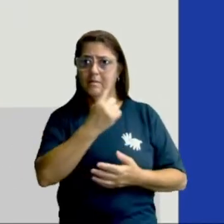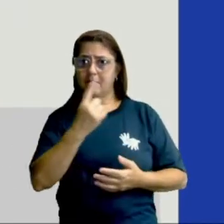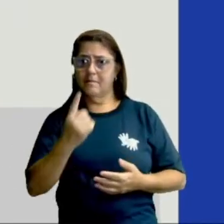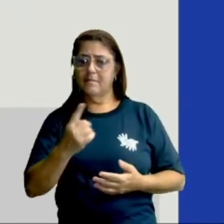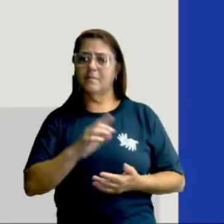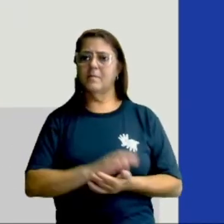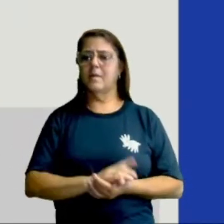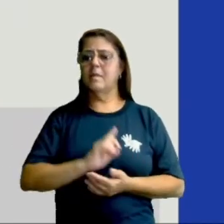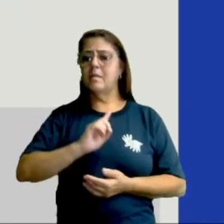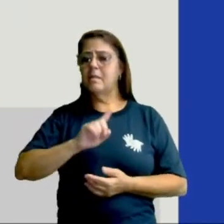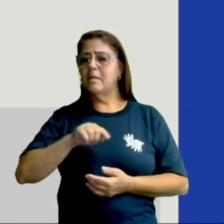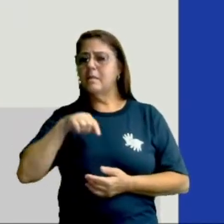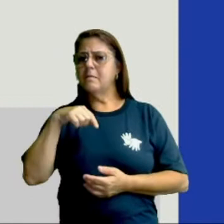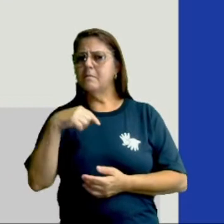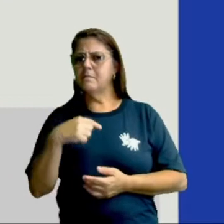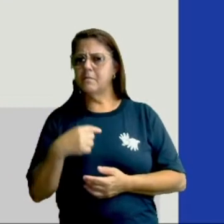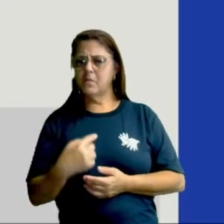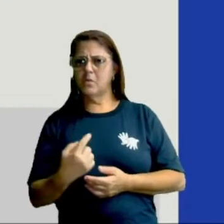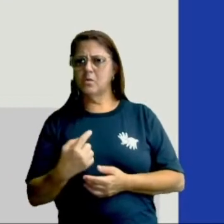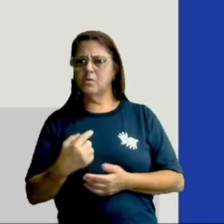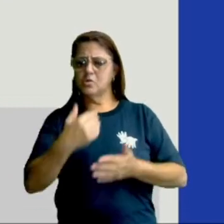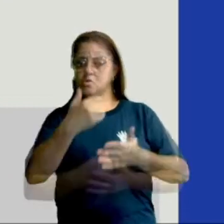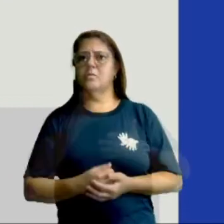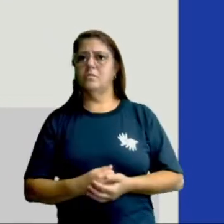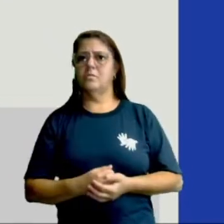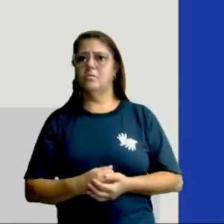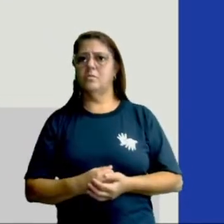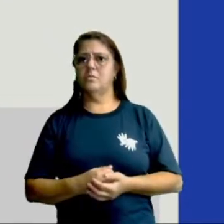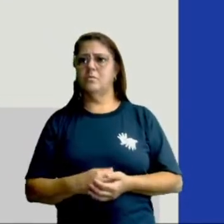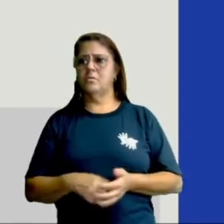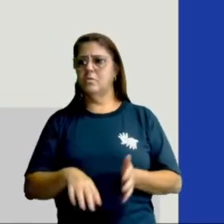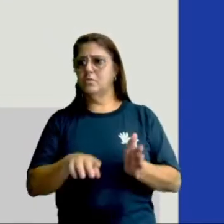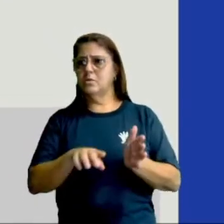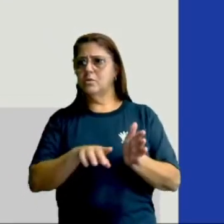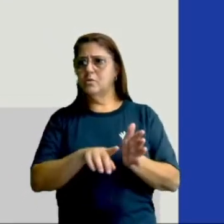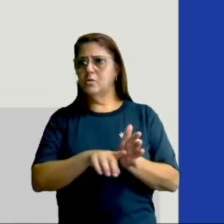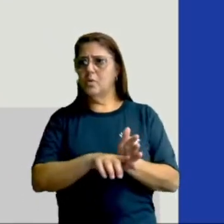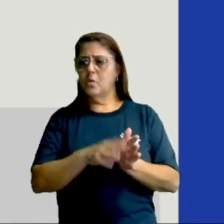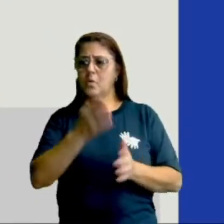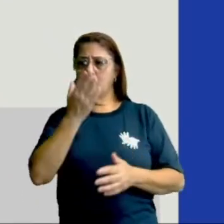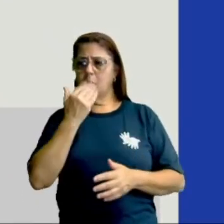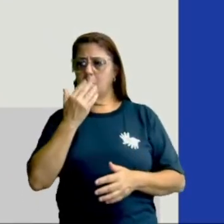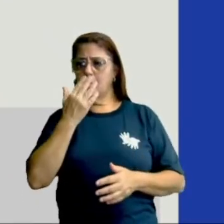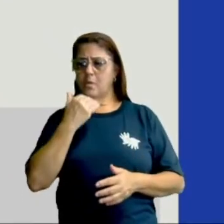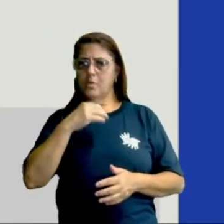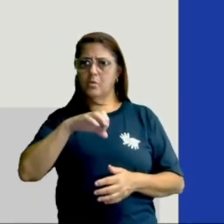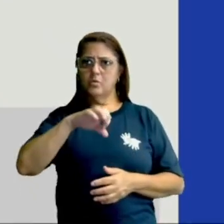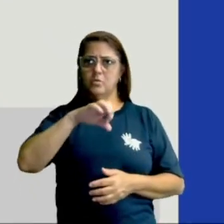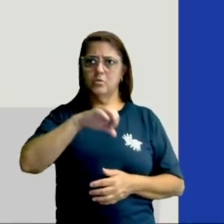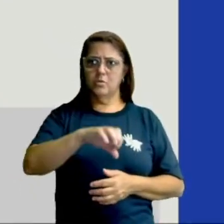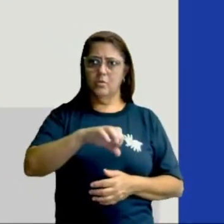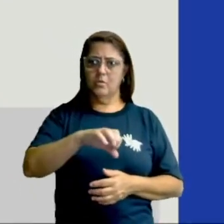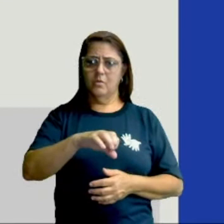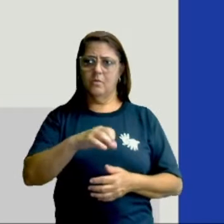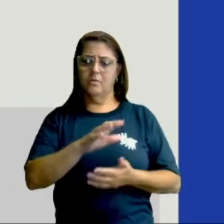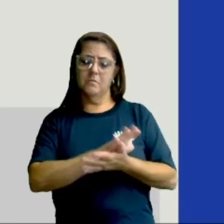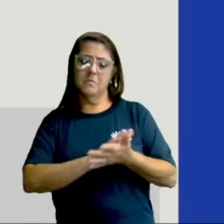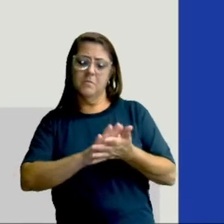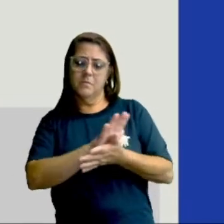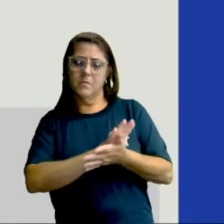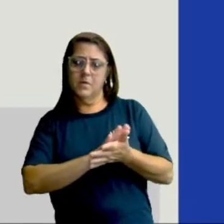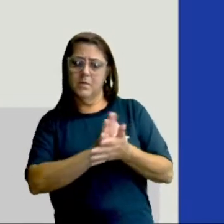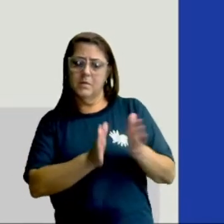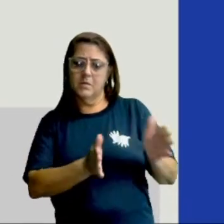Depois, ó, a gente sabe que sobrou, depois que ela comeu os 9 brigadeiros da